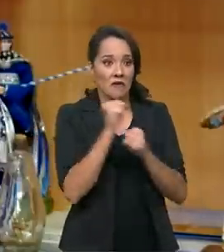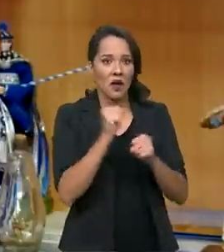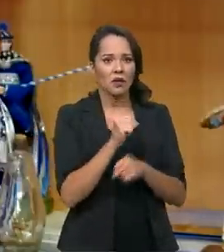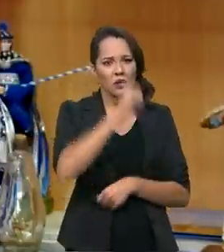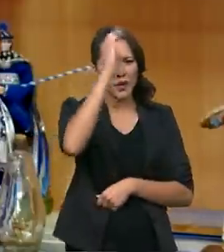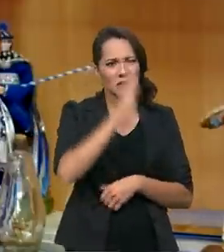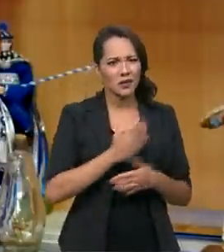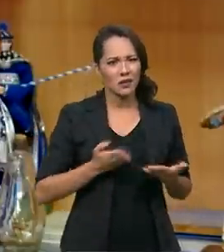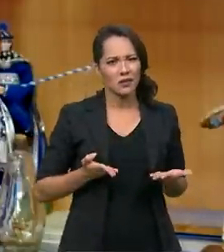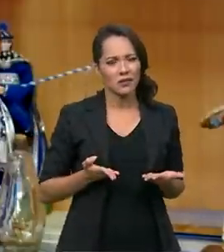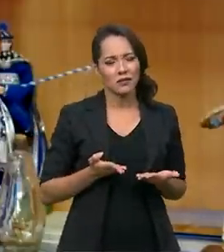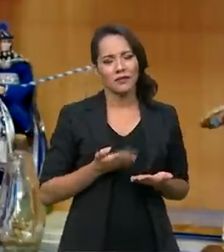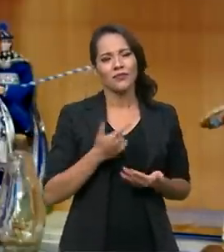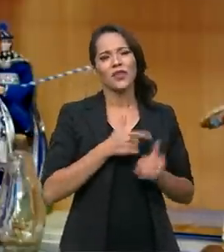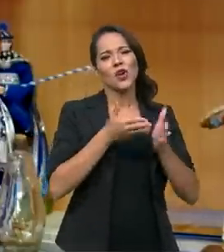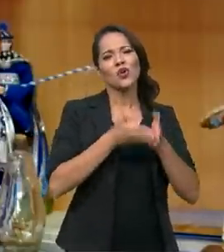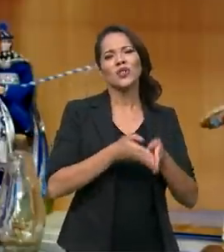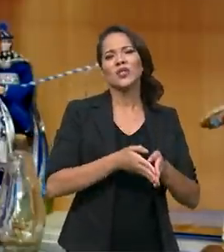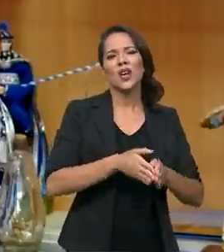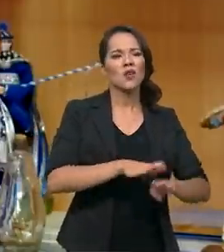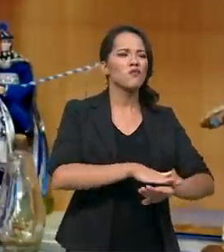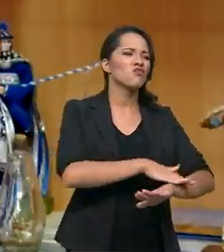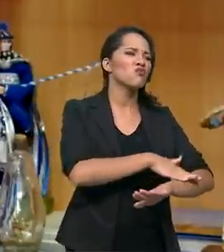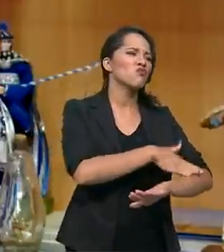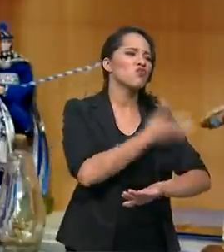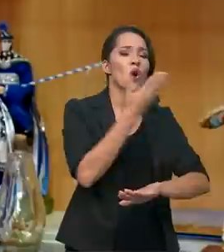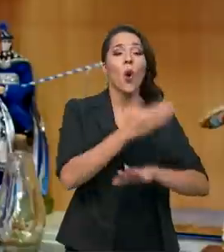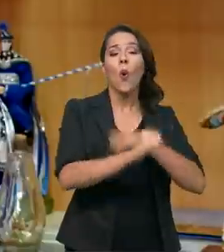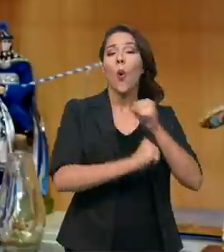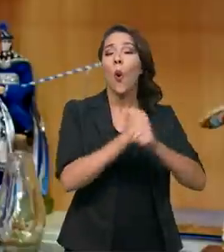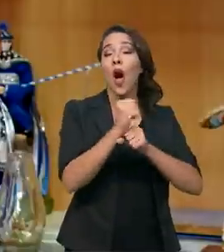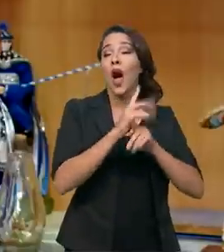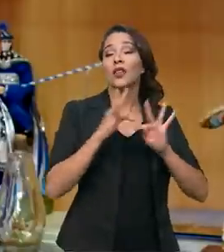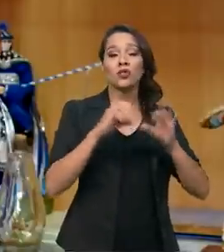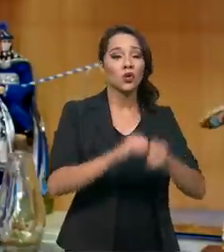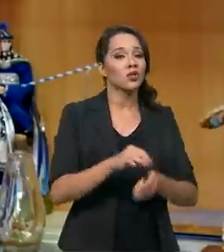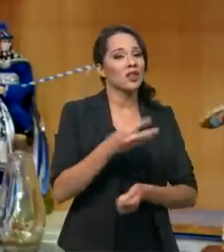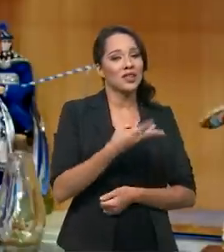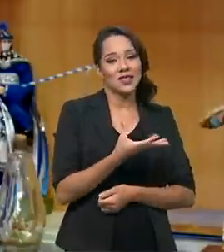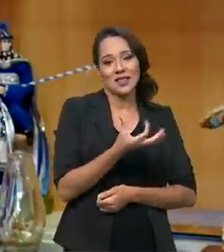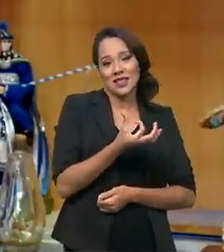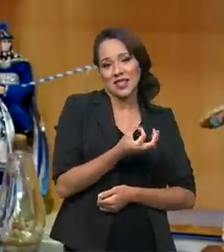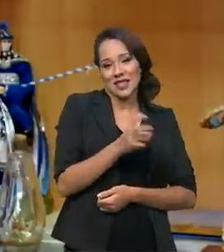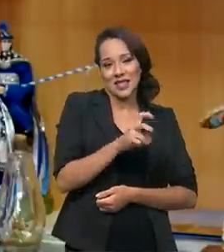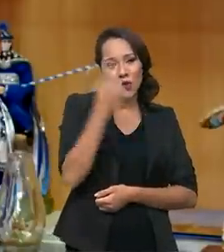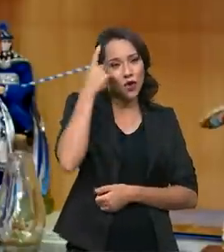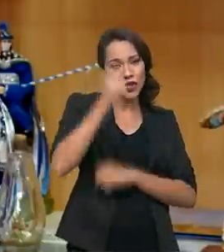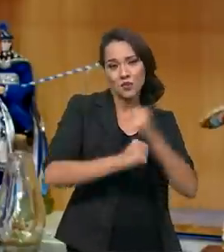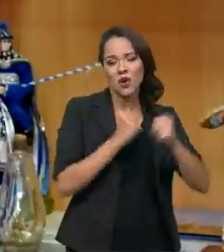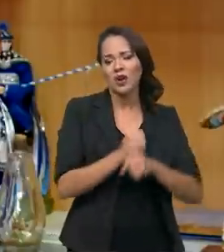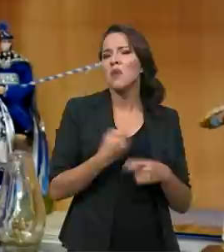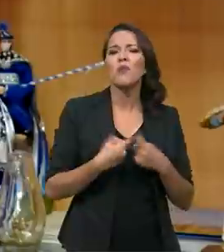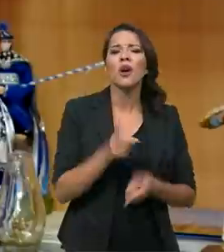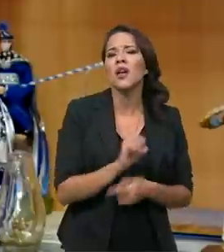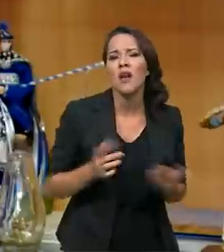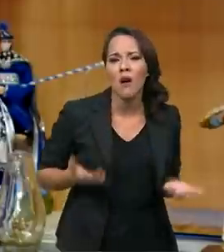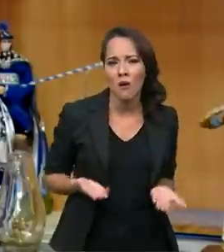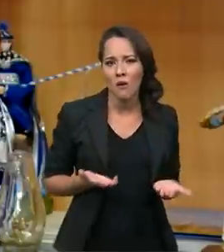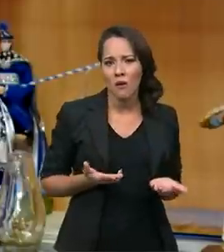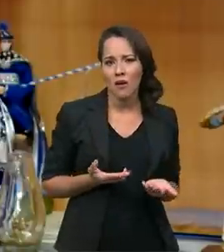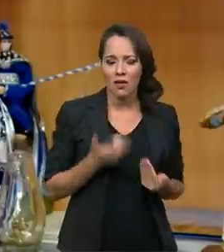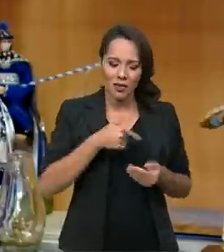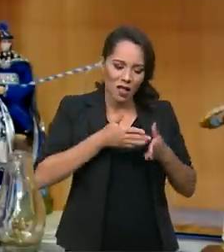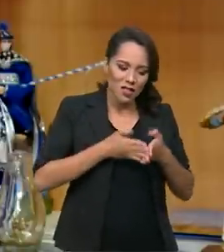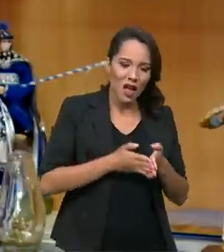o Brasil ele podem tem cruzeiro marítimo Diferentemente 365 dias por ano porque não você